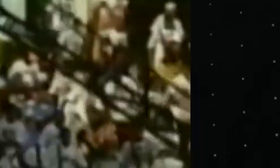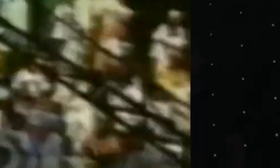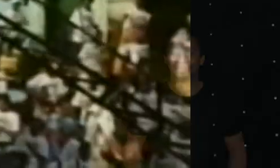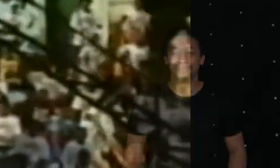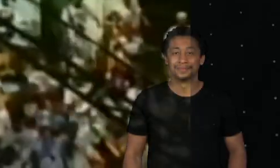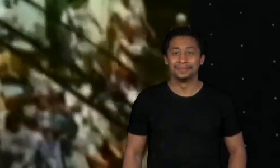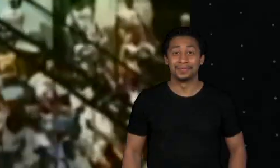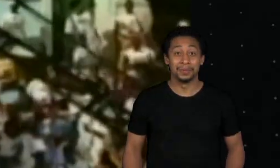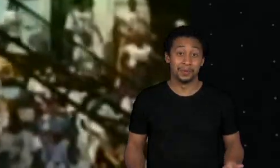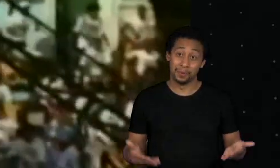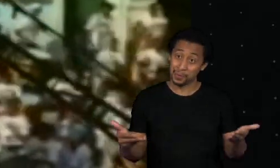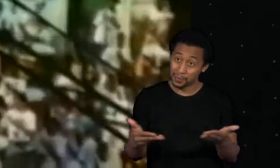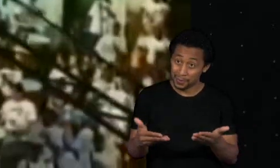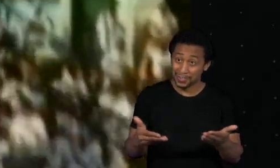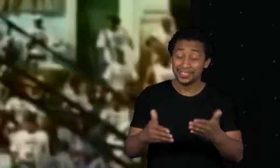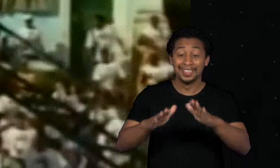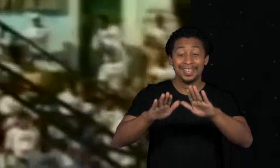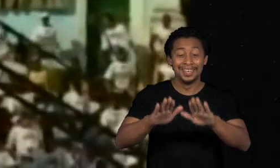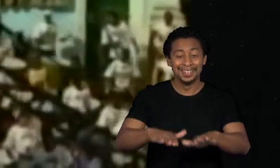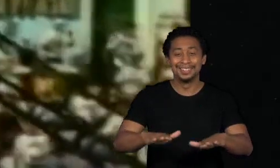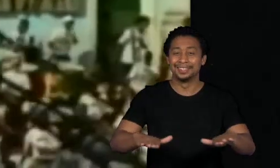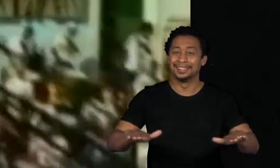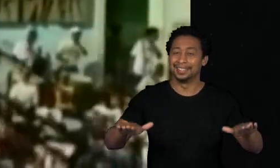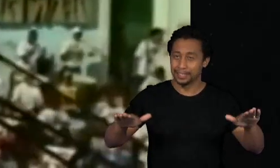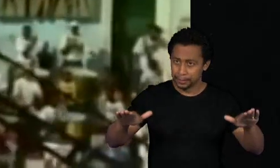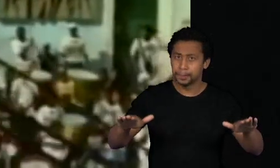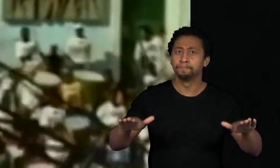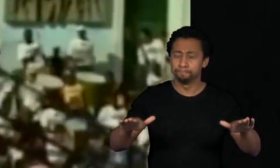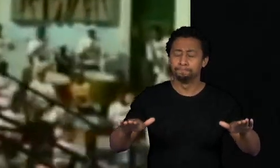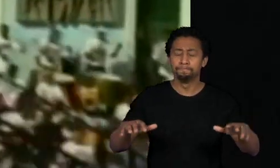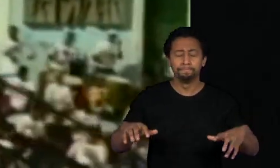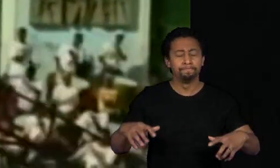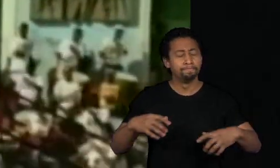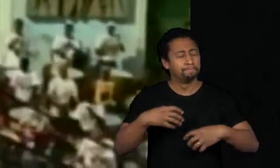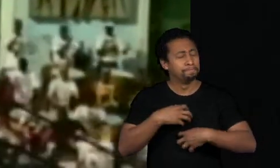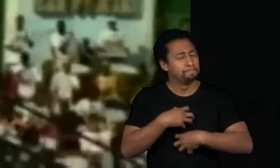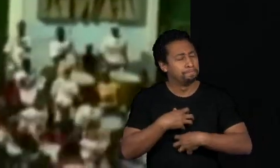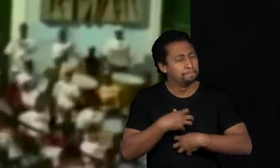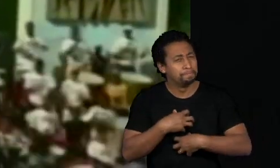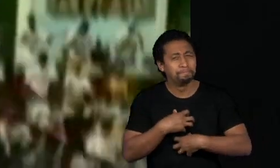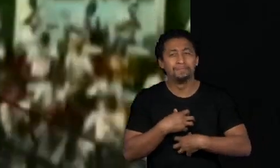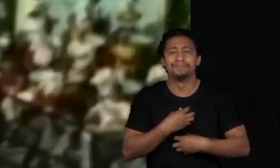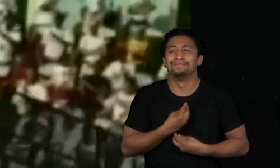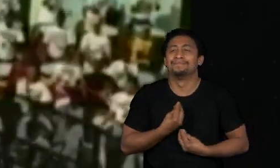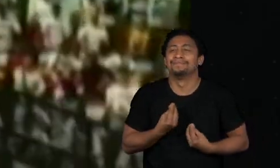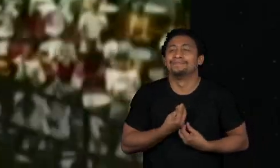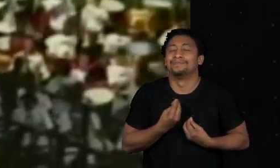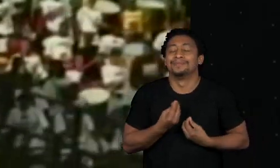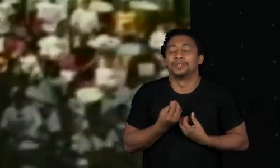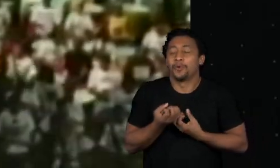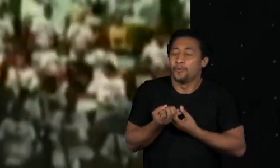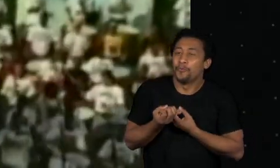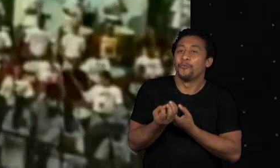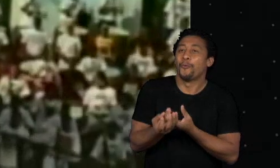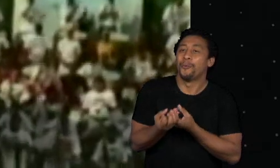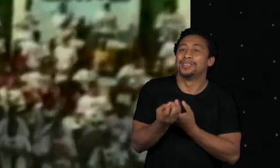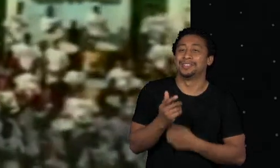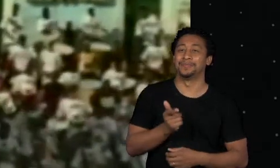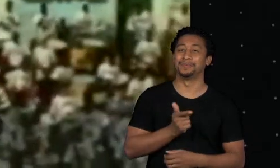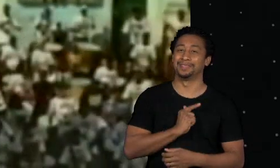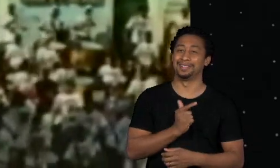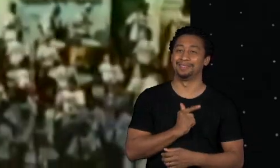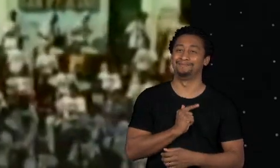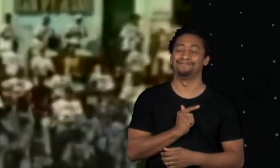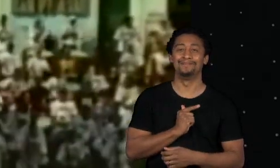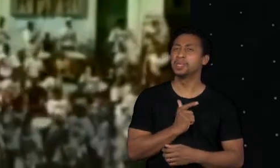Hoje, a garotada já tem algo a mais do que a minha geração, que teve que